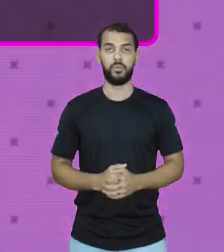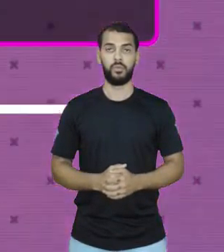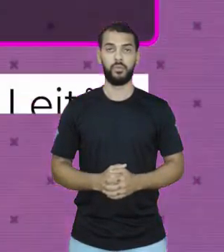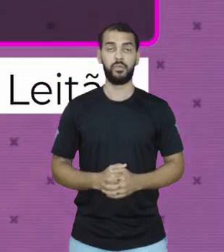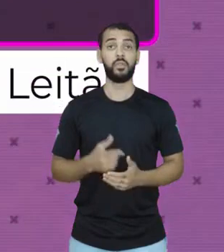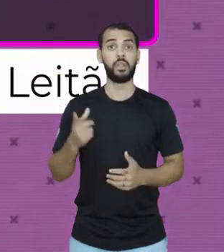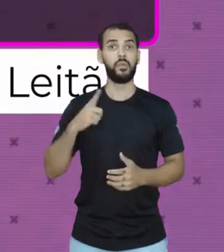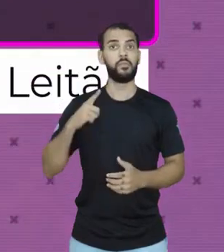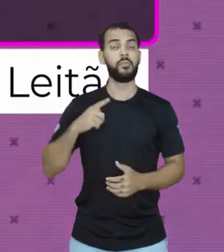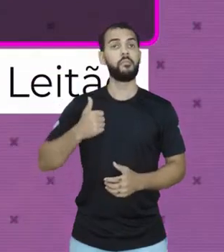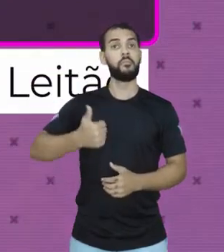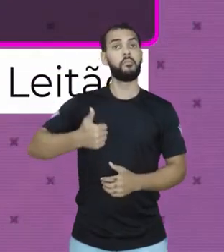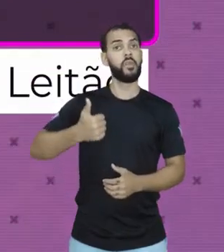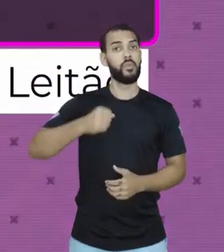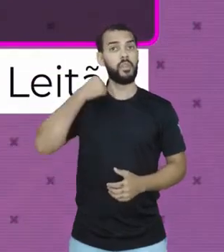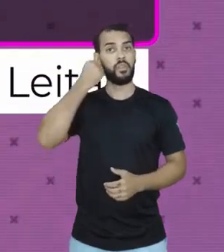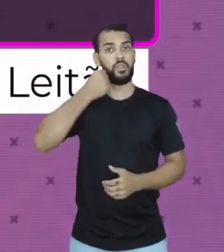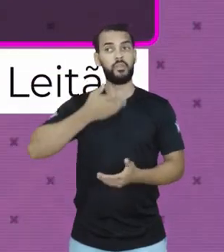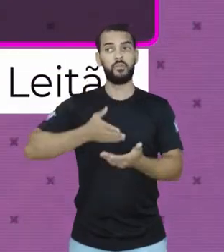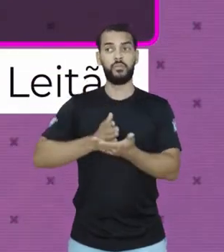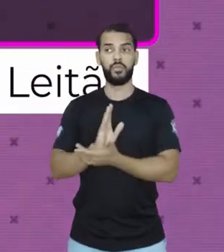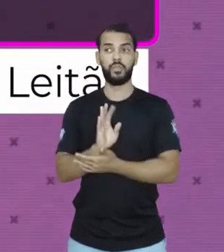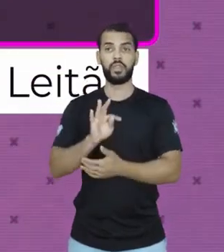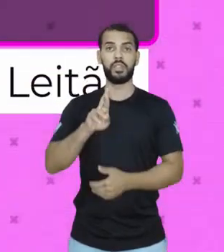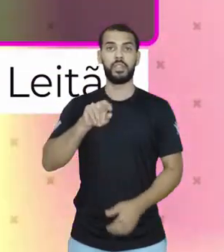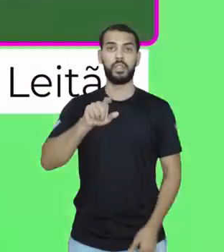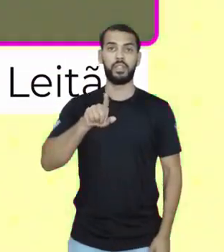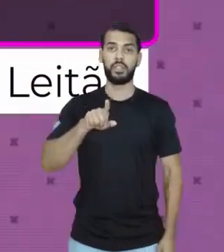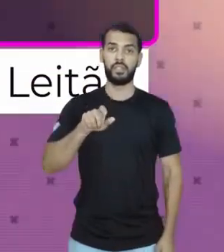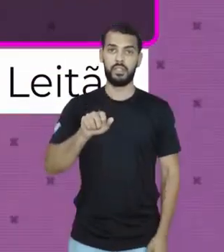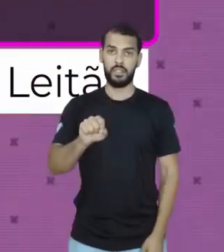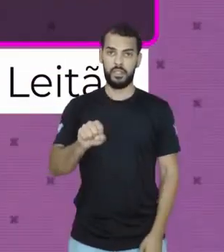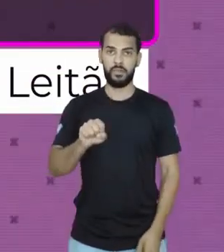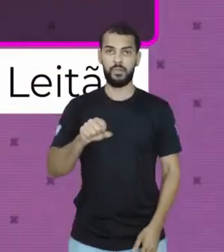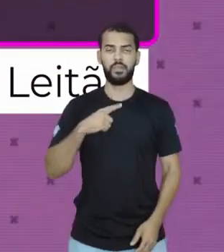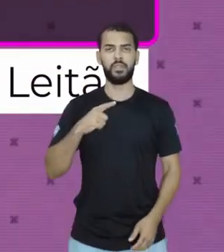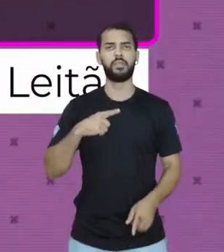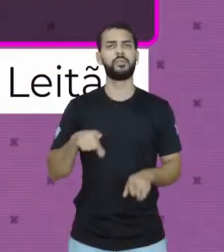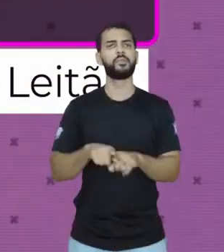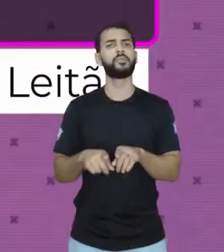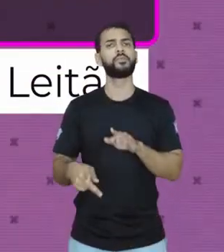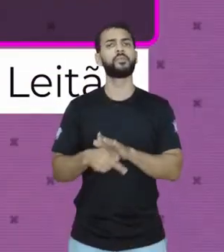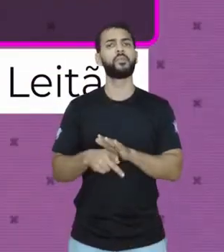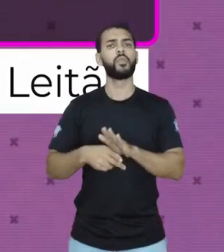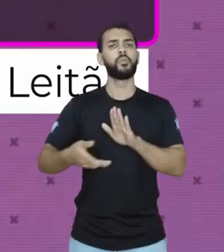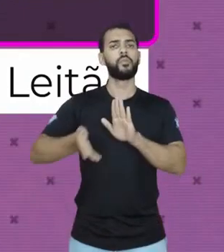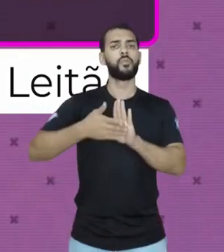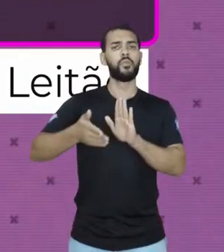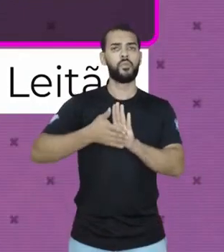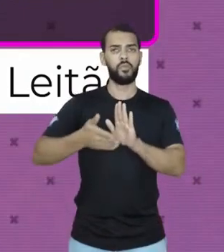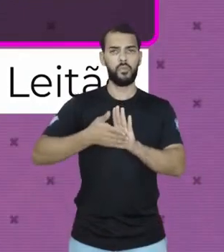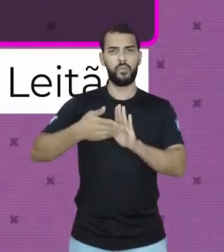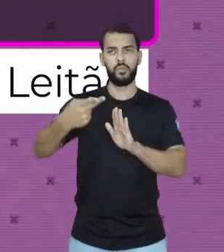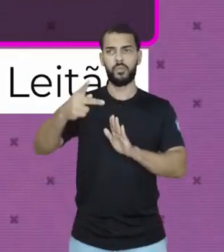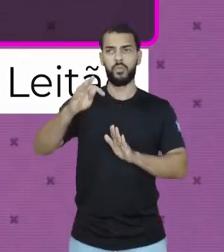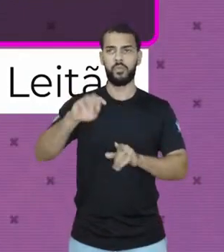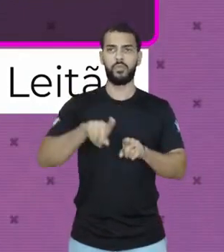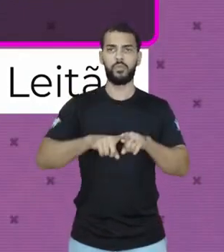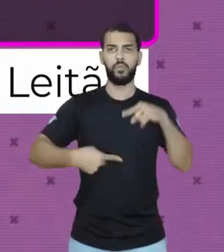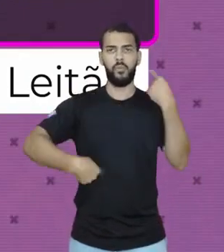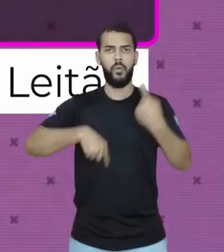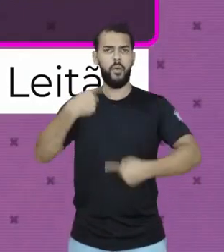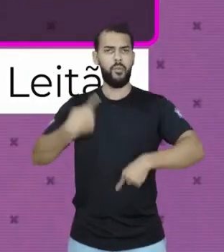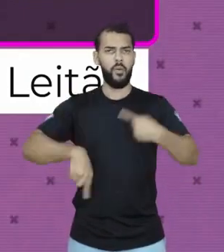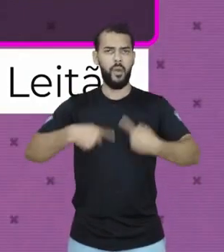de Pernambuco e também um nome importante nas lutas pela educação. São as pautas petistas sendo ouvidas, discutidas